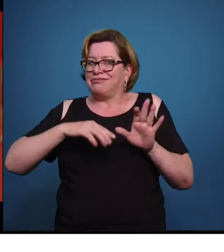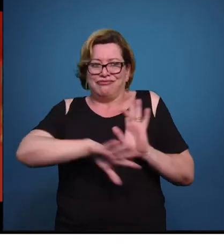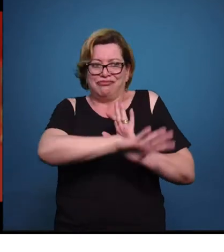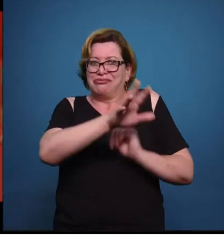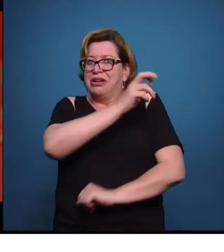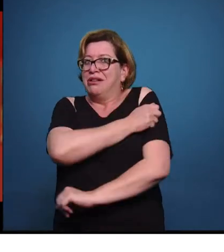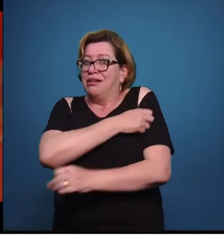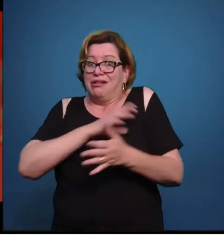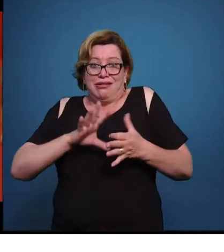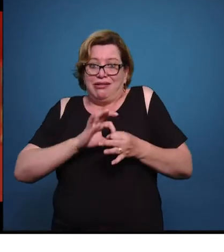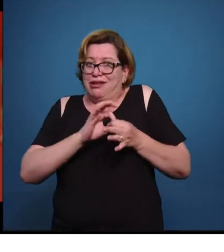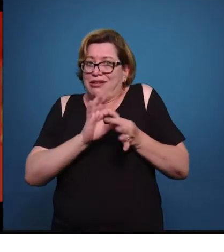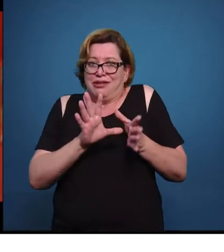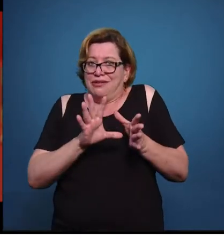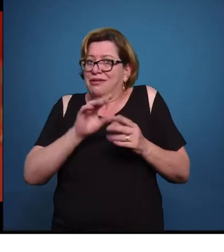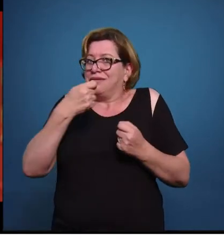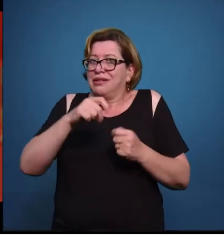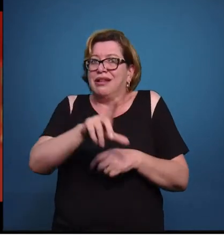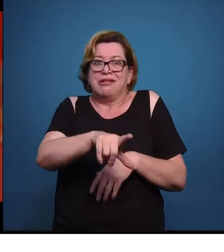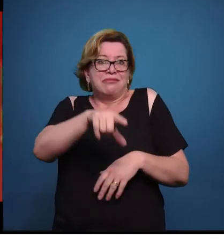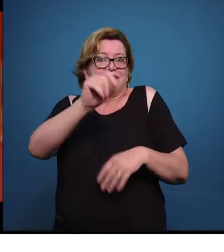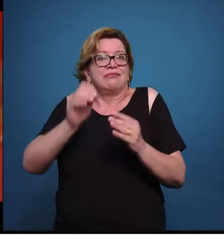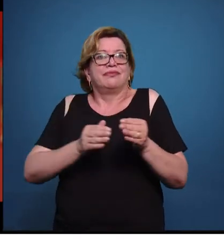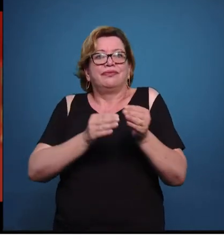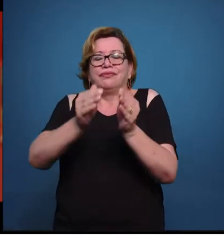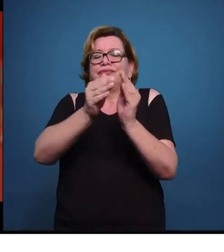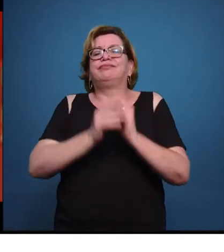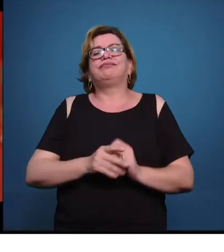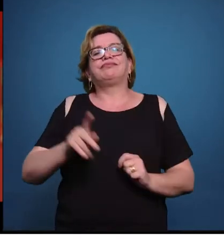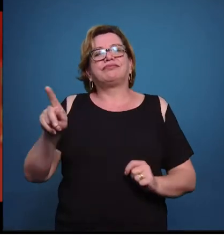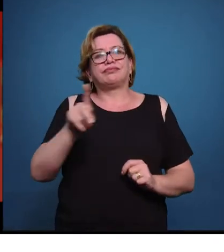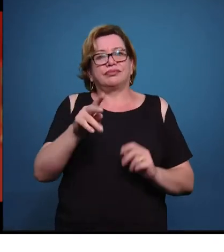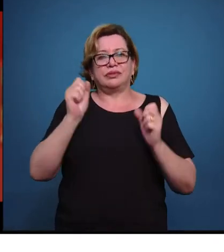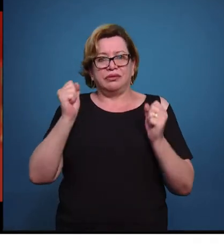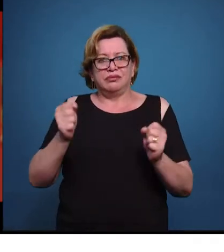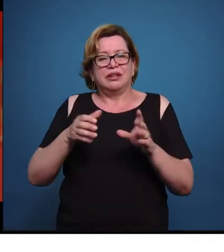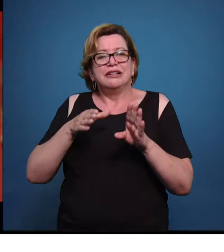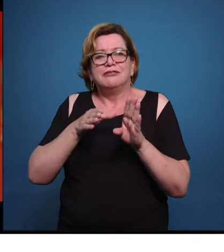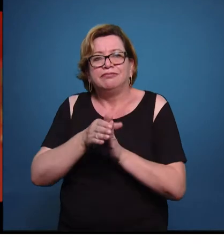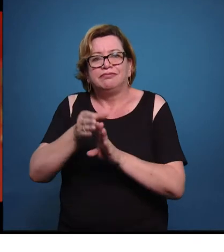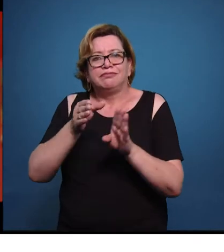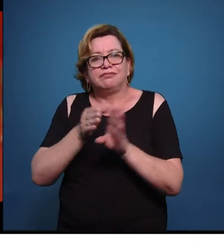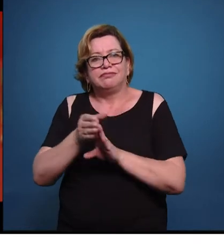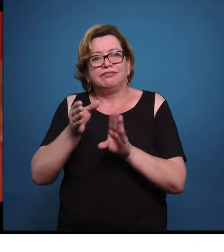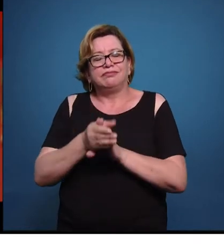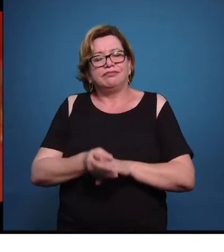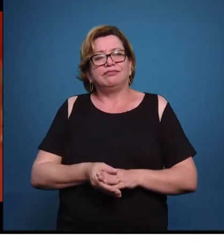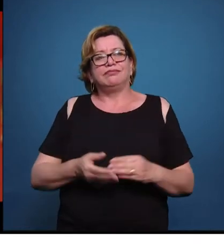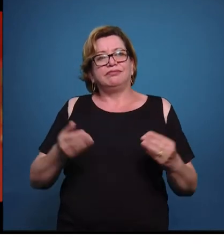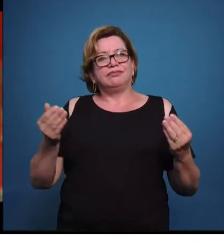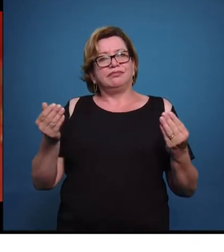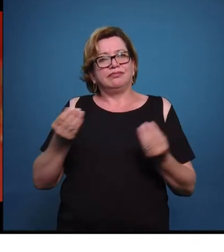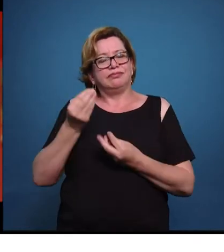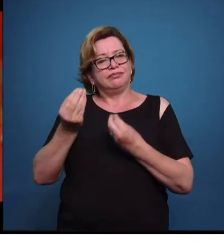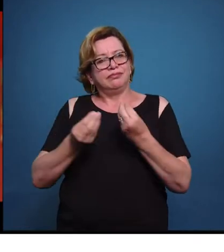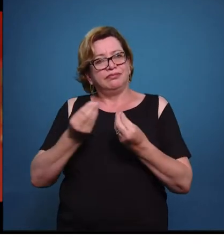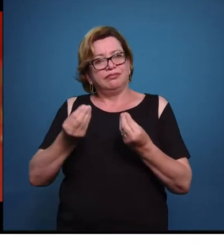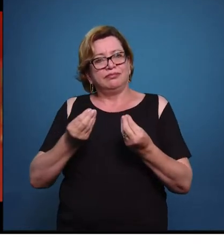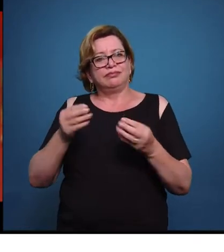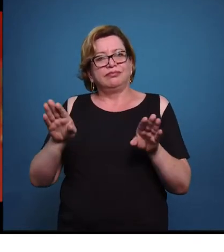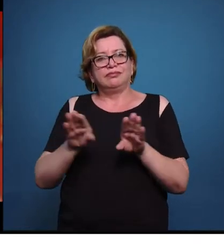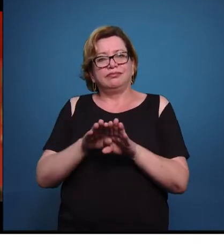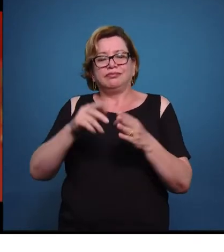um deve escolher o caminho a seguir. O professor pode atuar como conselheiro. E nesse aspecto, a